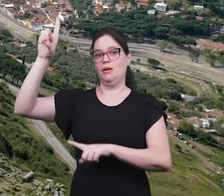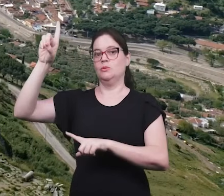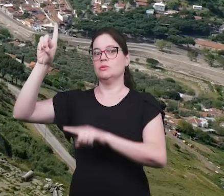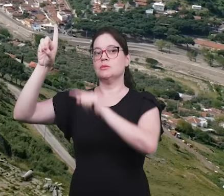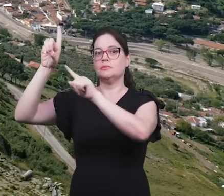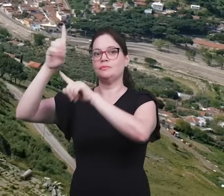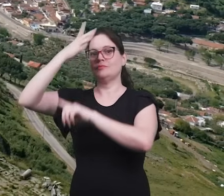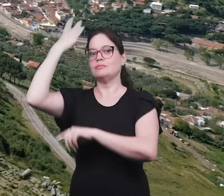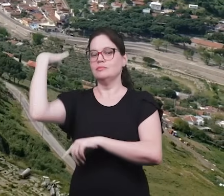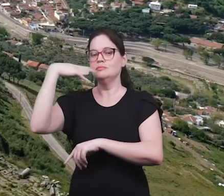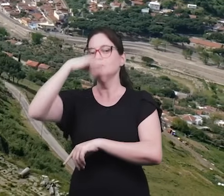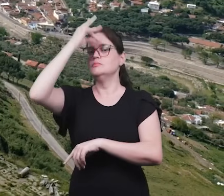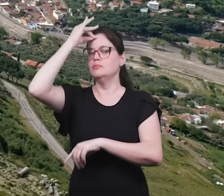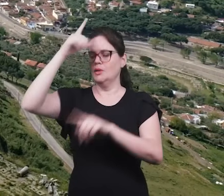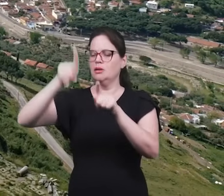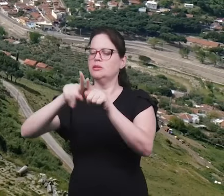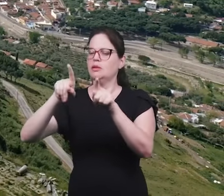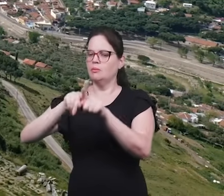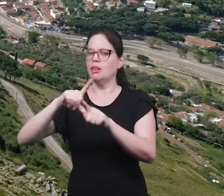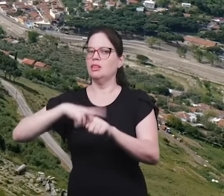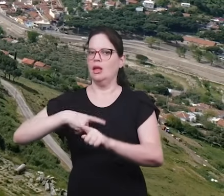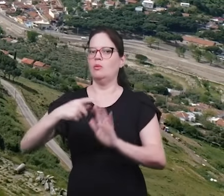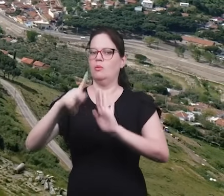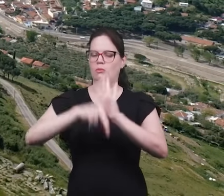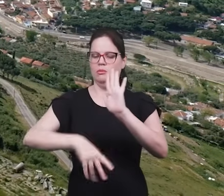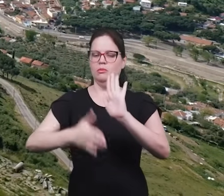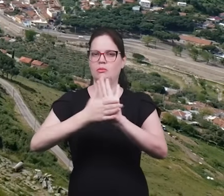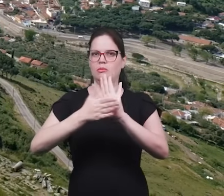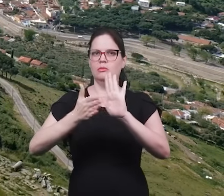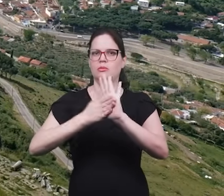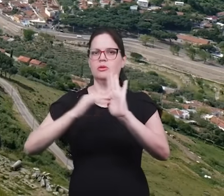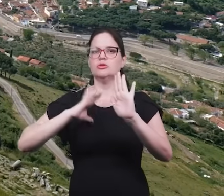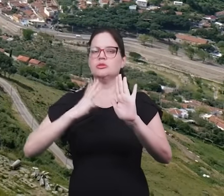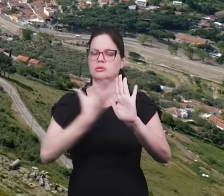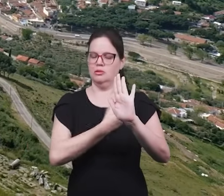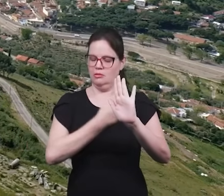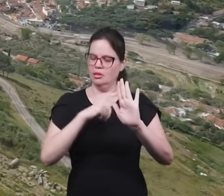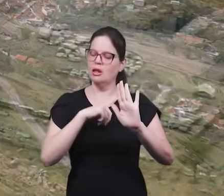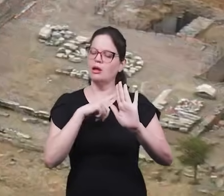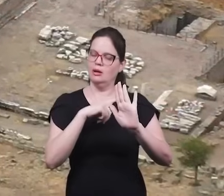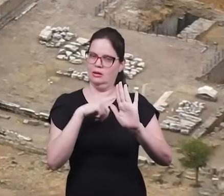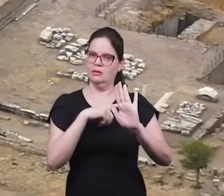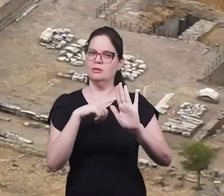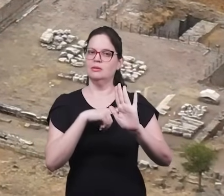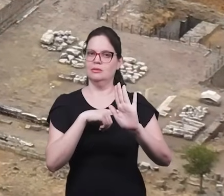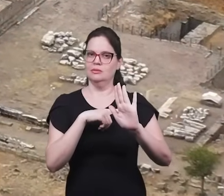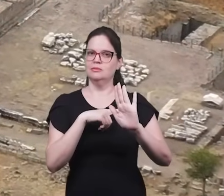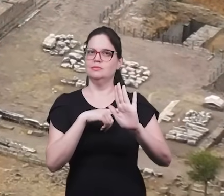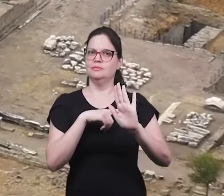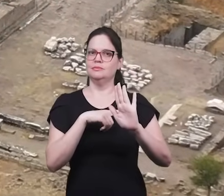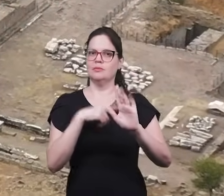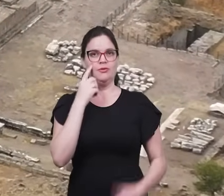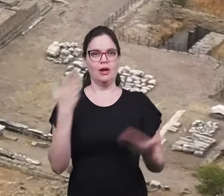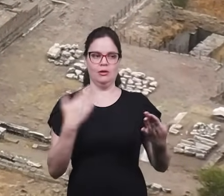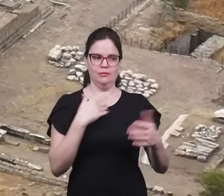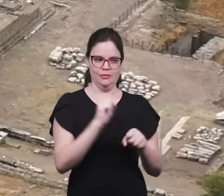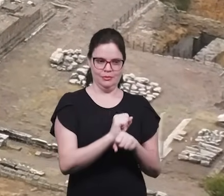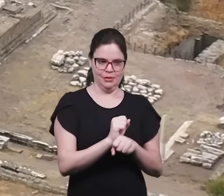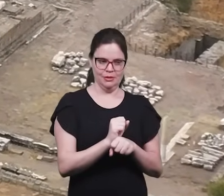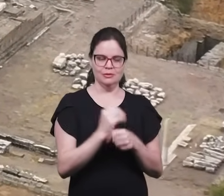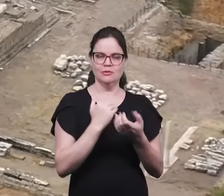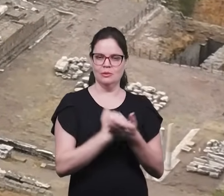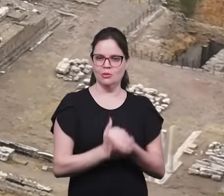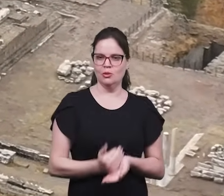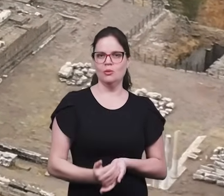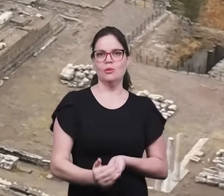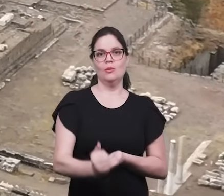o de Deus é o do Espírito Santo. Ele tem um projeto, que é o projeto de salvação. Agora nós vamos